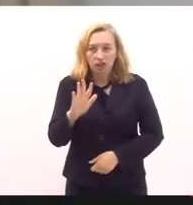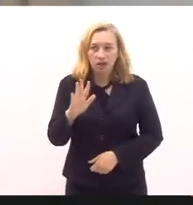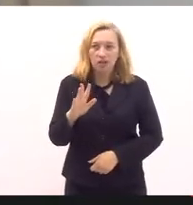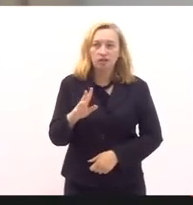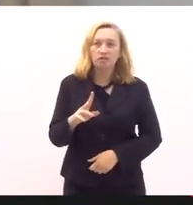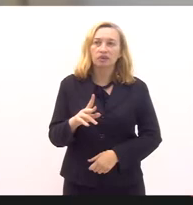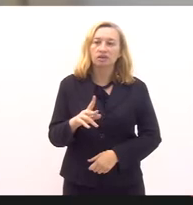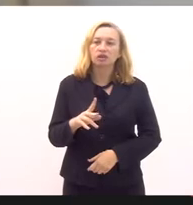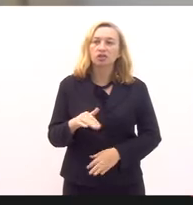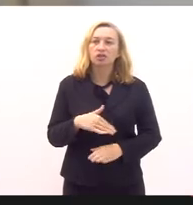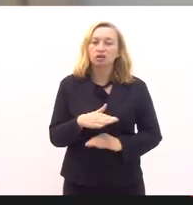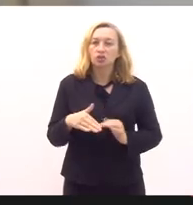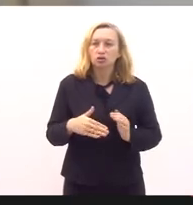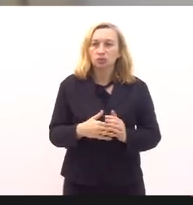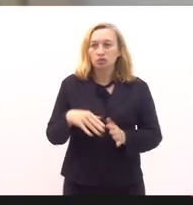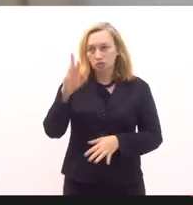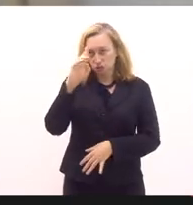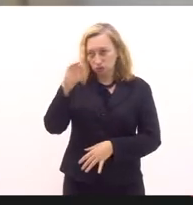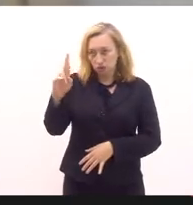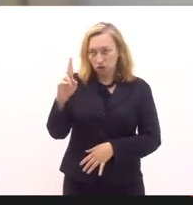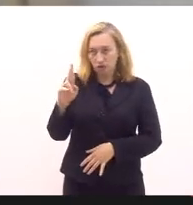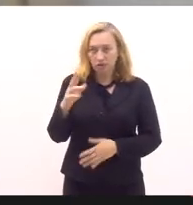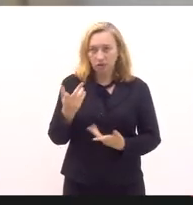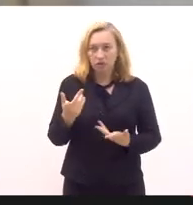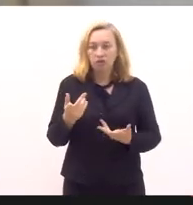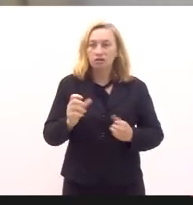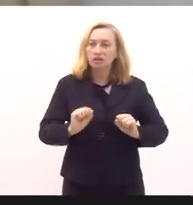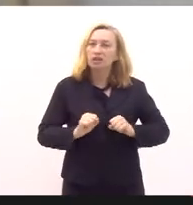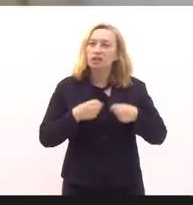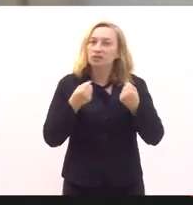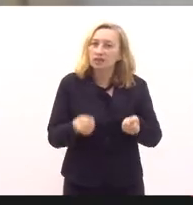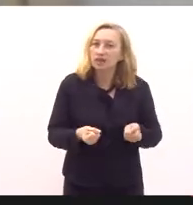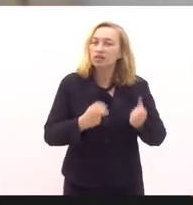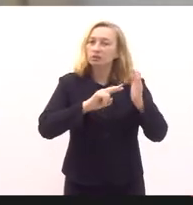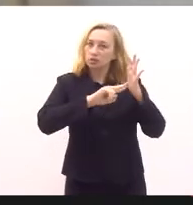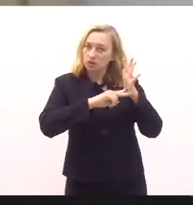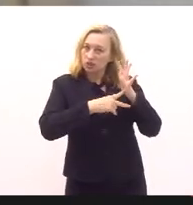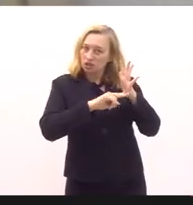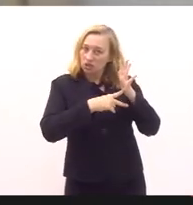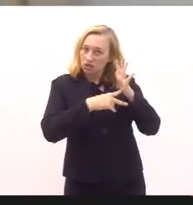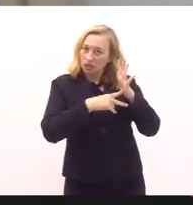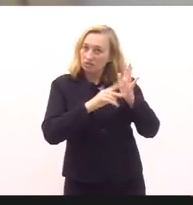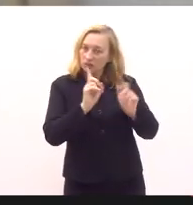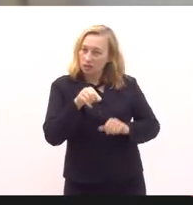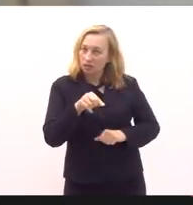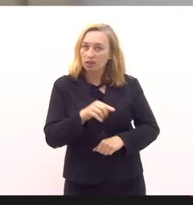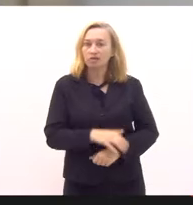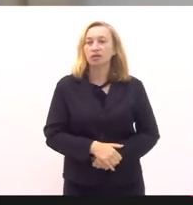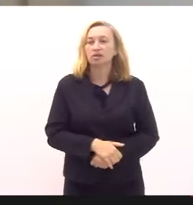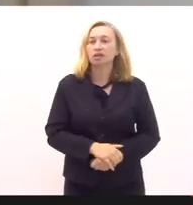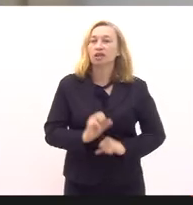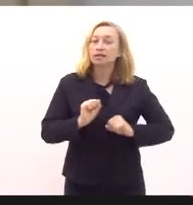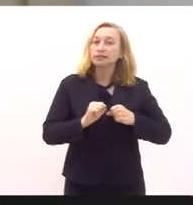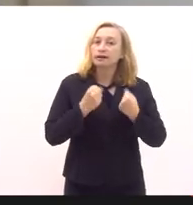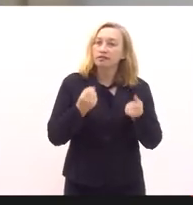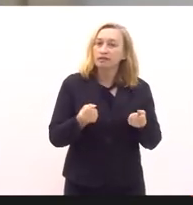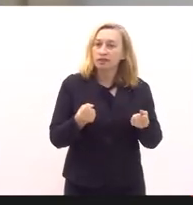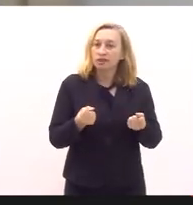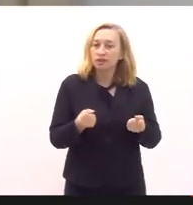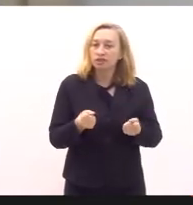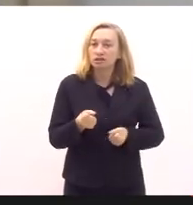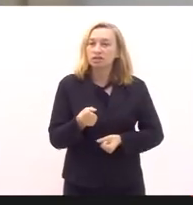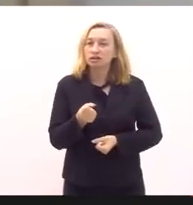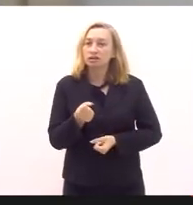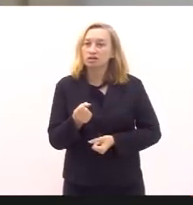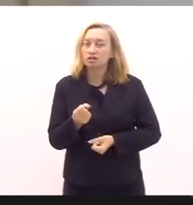as entidades patronais que nós defendemos a autonomia dos sindicatos, né? Ou seja, a gente defende